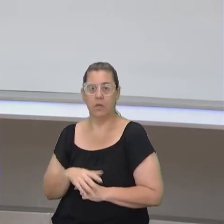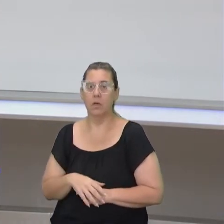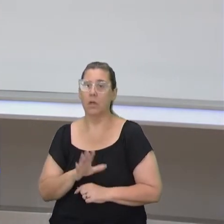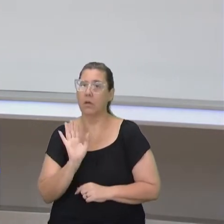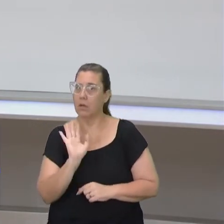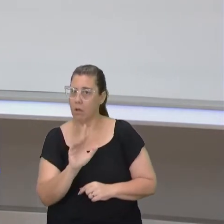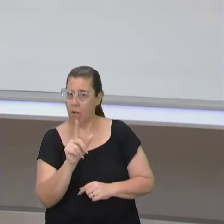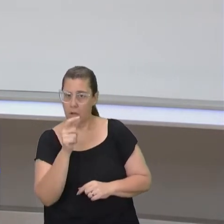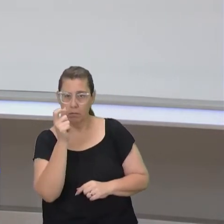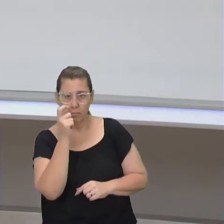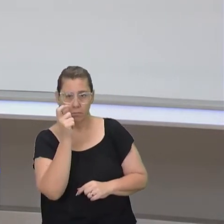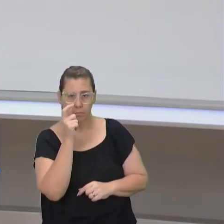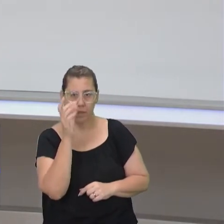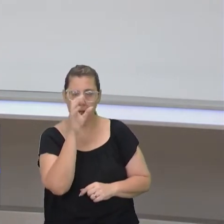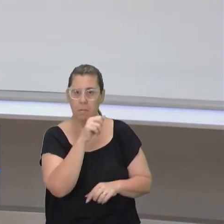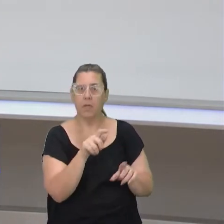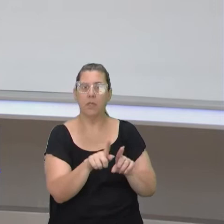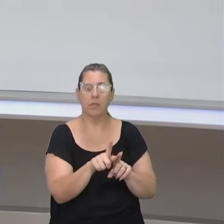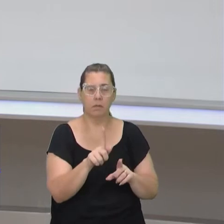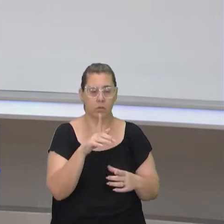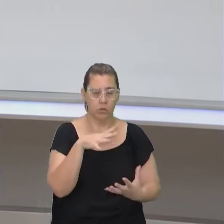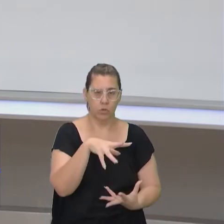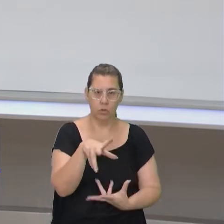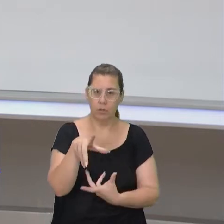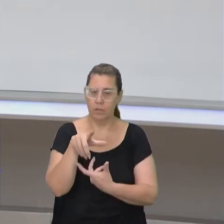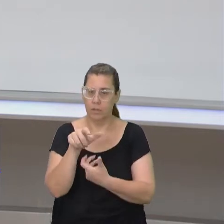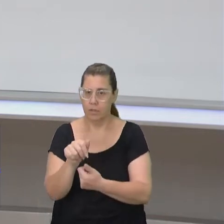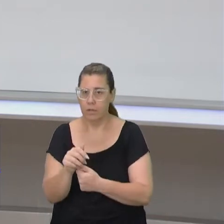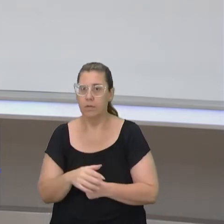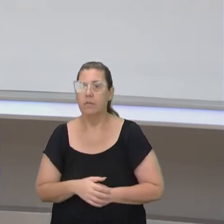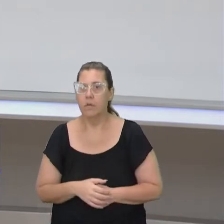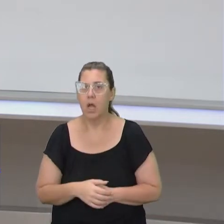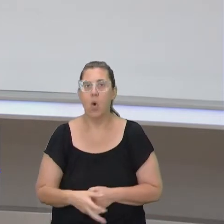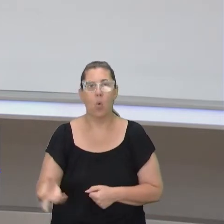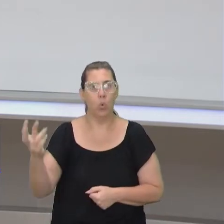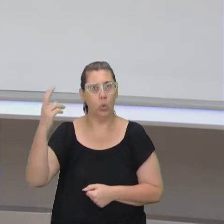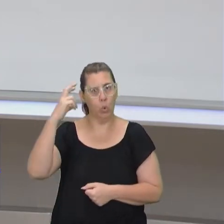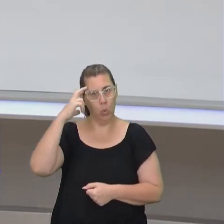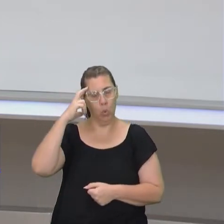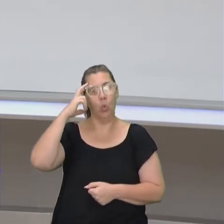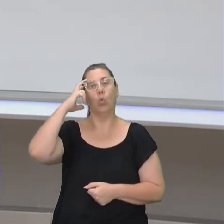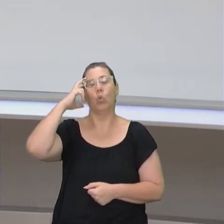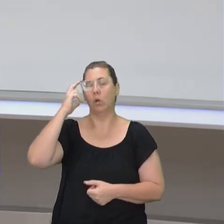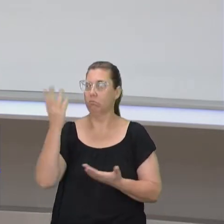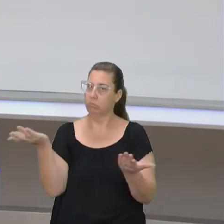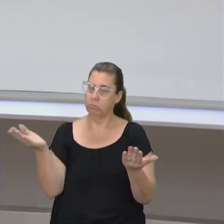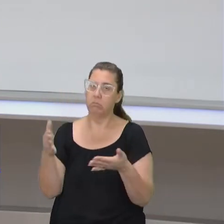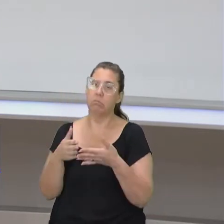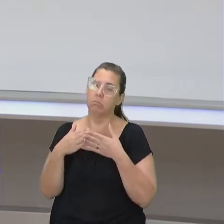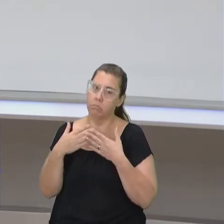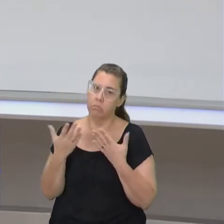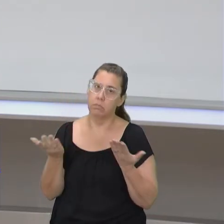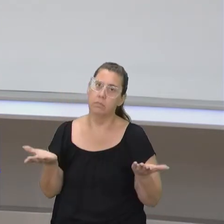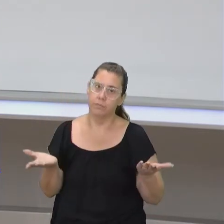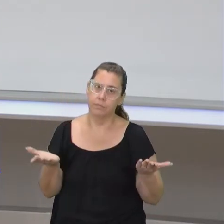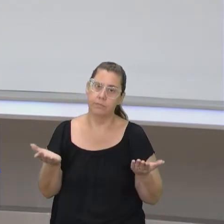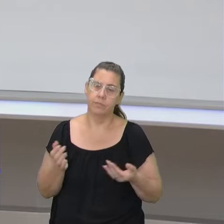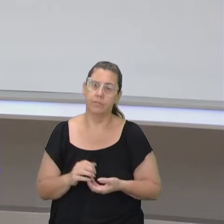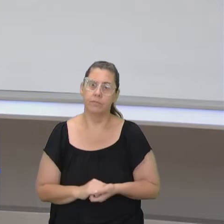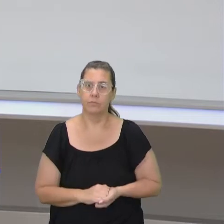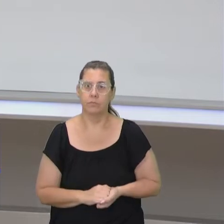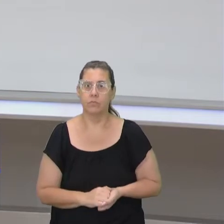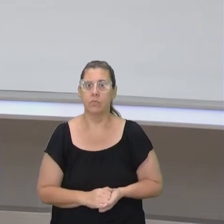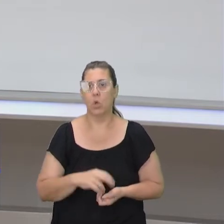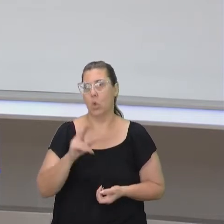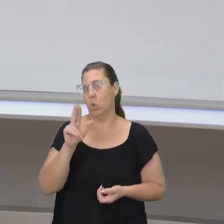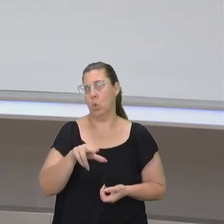que é interessante. Tem que aprender um pouquinho de geografia também. Você tem que aprender um pouquinho de cultura geral, né? Por favor. A escola não vai te ensinar tudo. Nunca